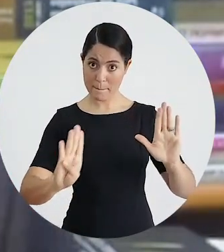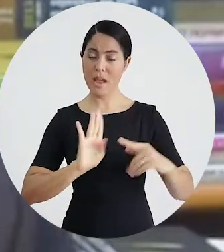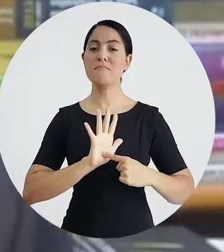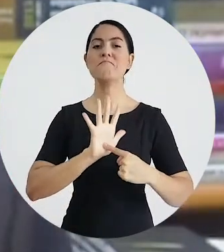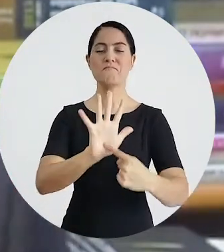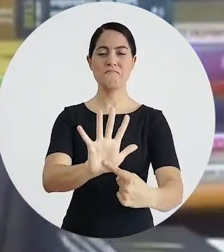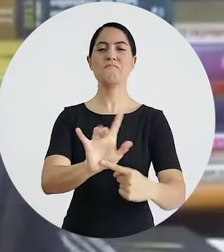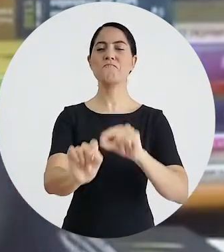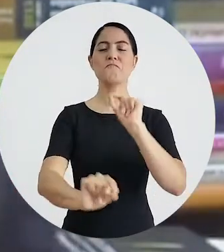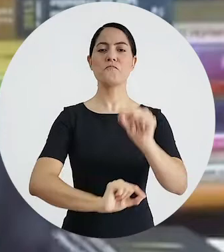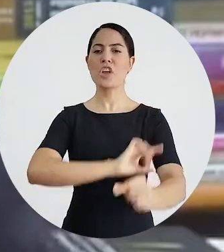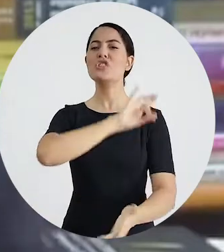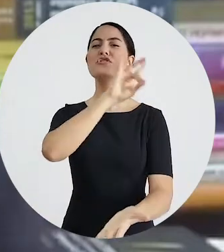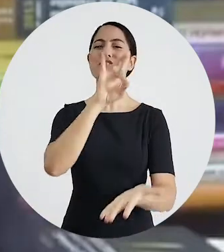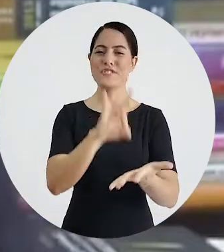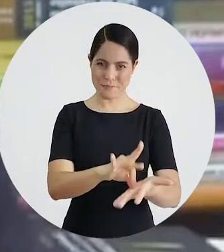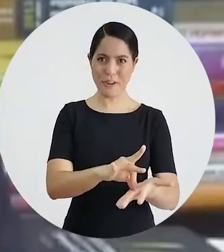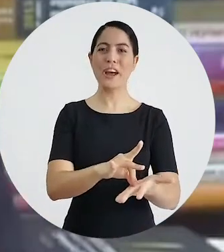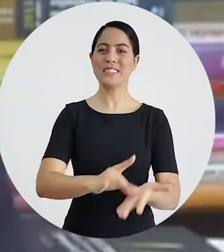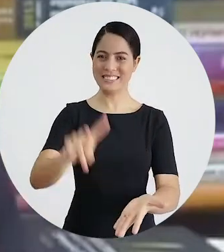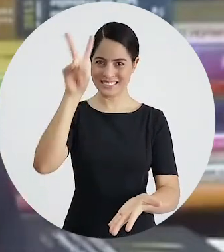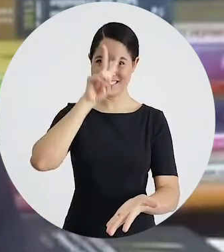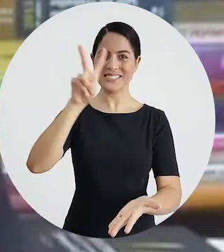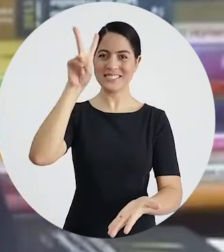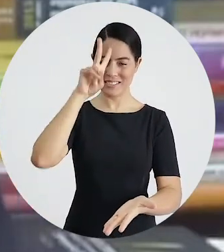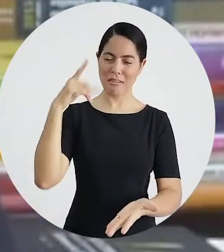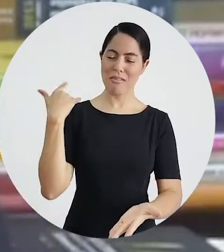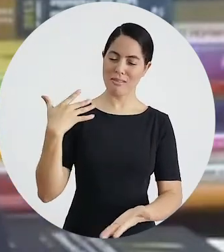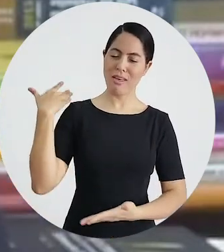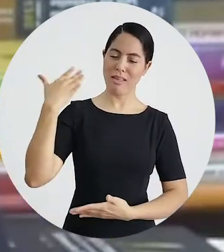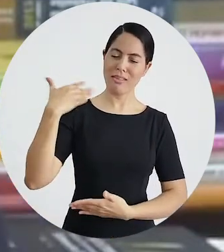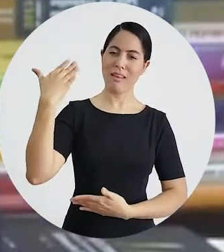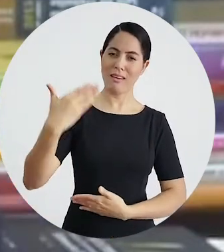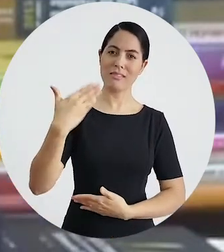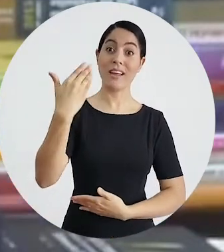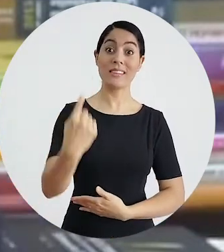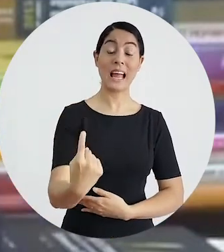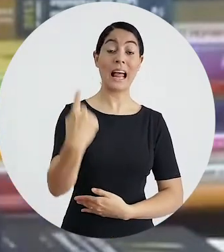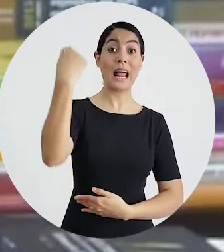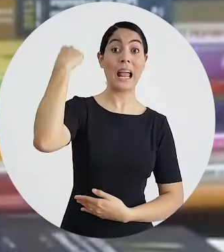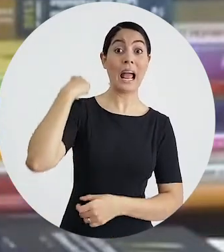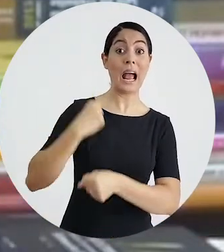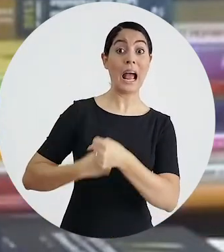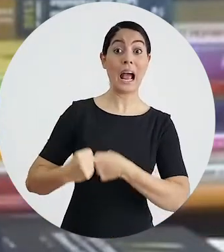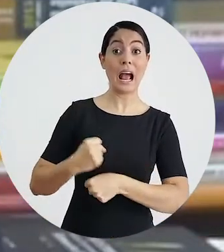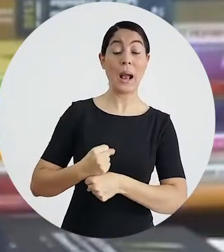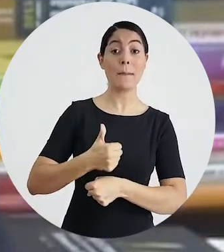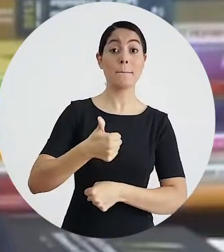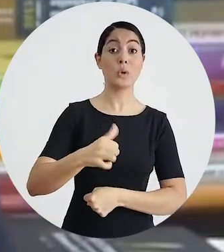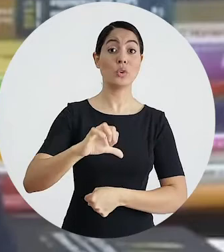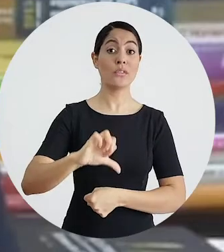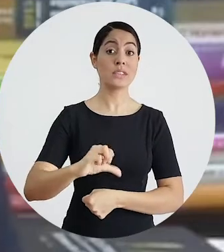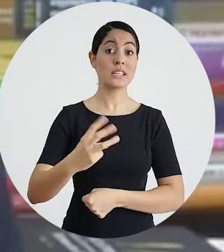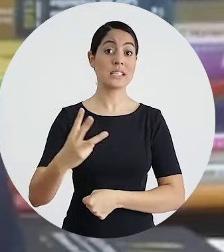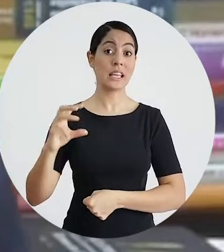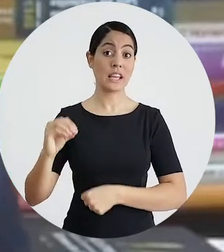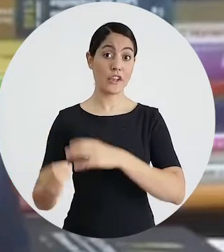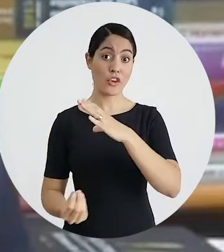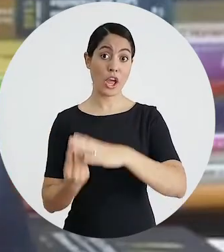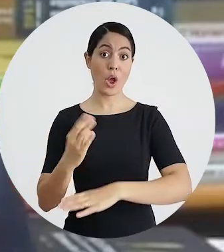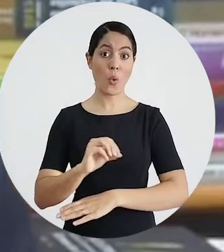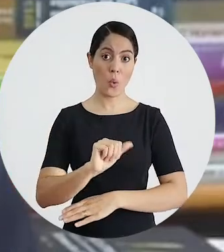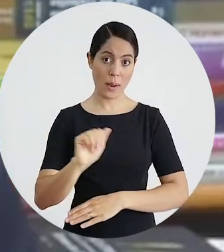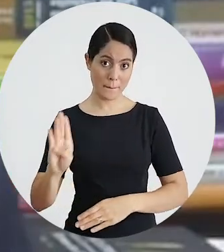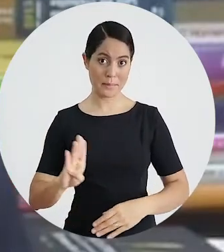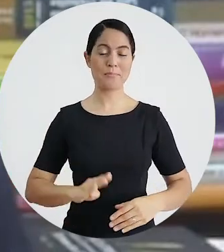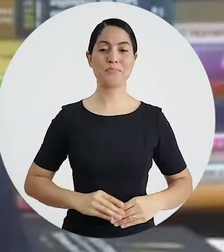nada mais é do que o reconhecimento histórico do que a ordem tem feito desde 1930,